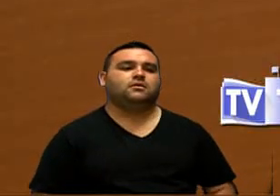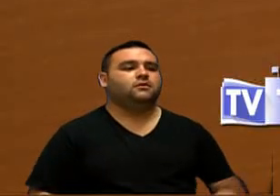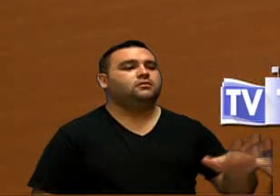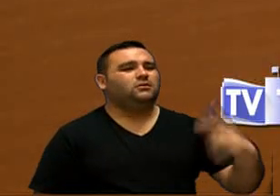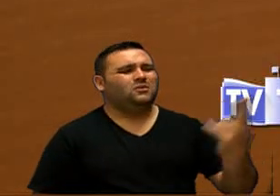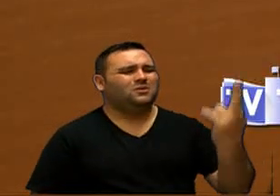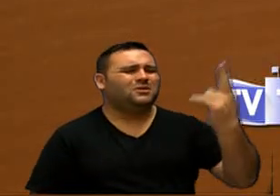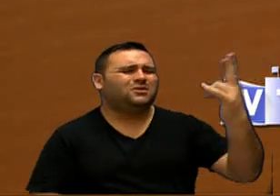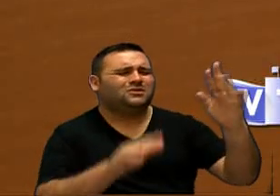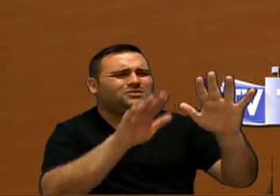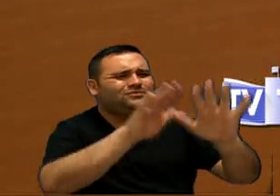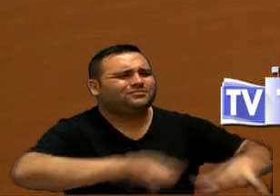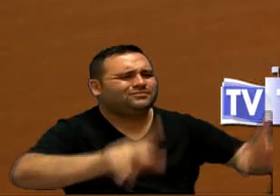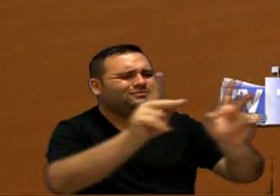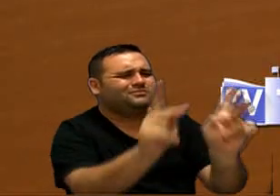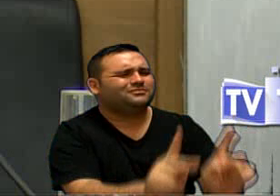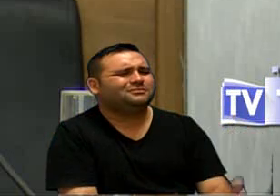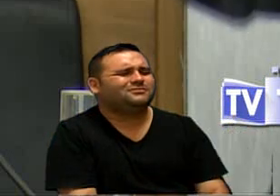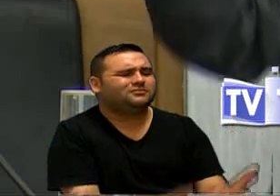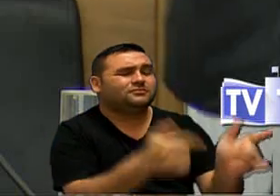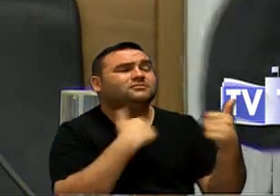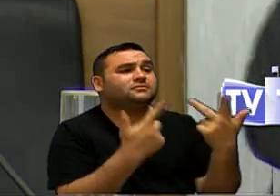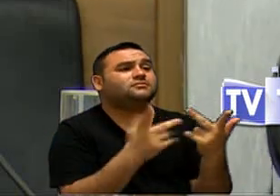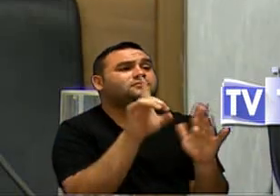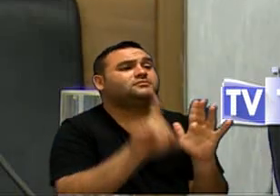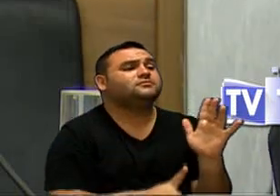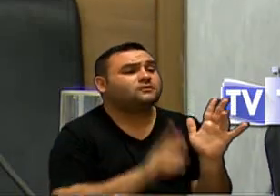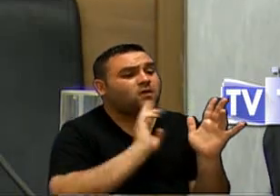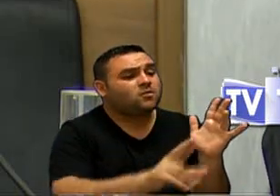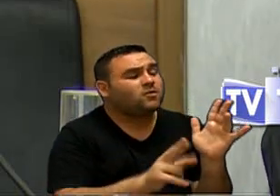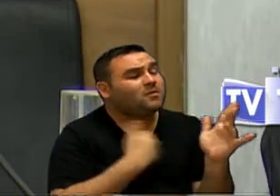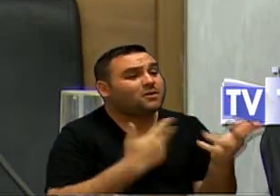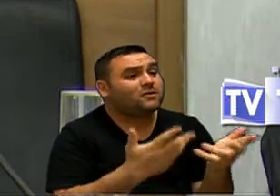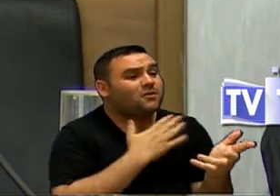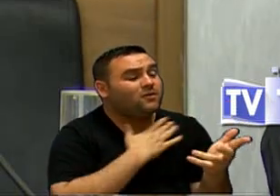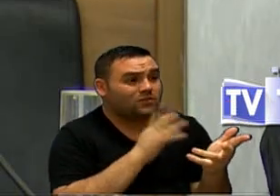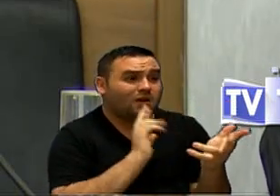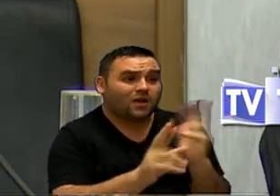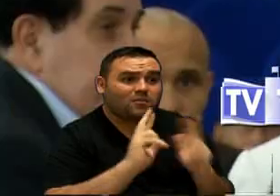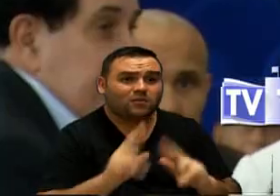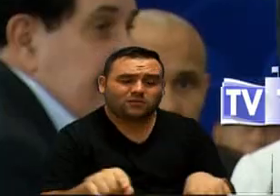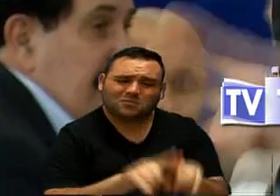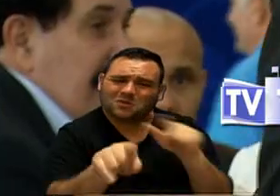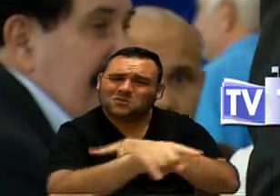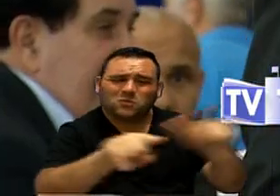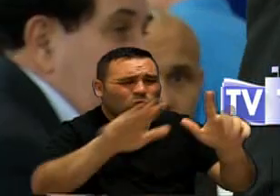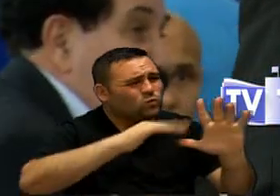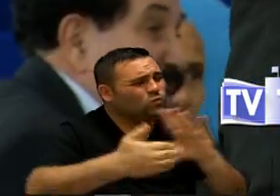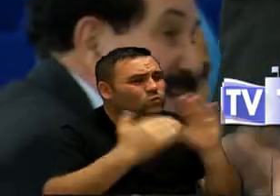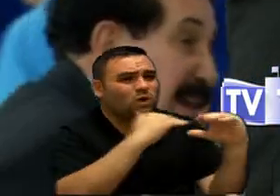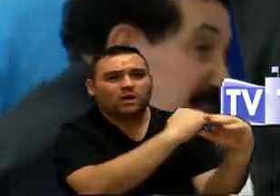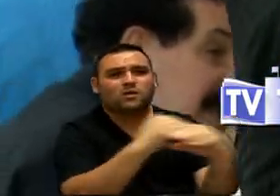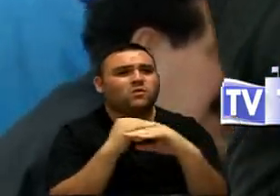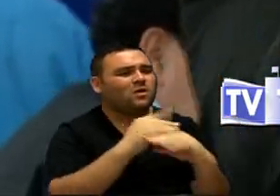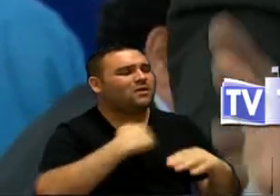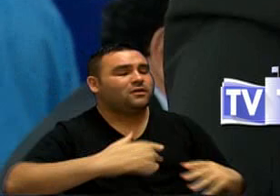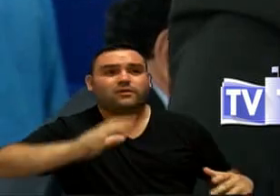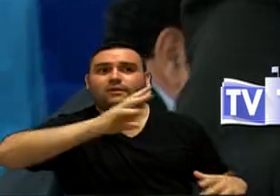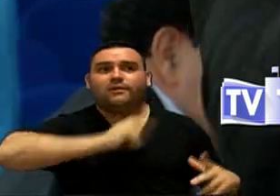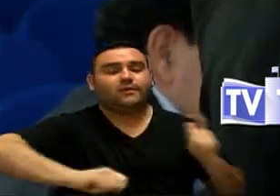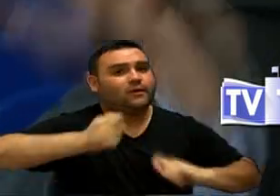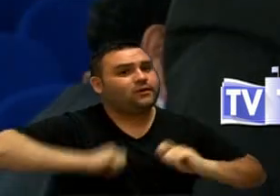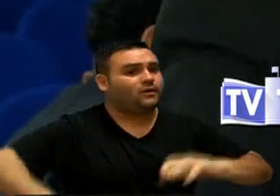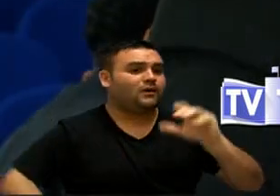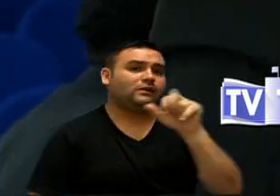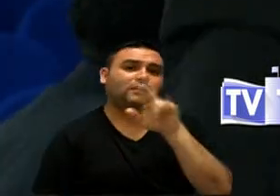Vereador Manga, vamos apaziguar. Eu só quero direito de resposta. O senhor vai ter. Mas eu gosto deles e respeito a Vossa Excelência e todos os delegados. Imagina, sou fã do doutor